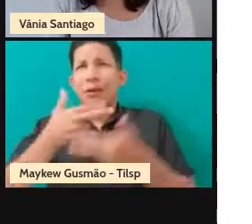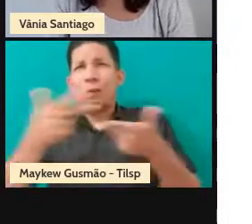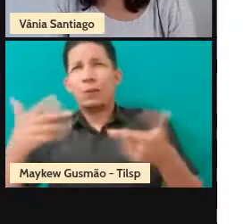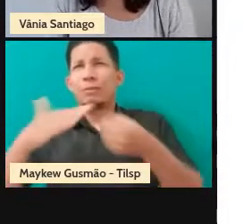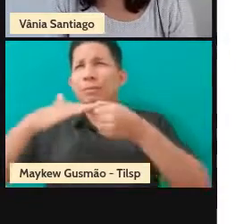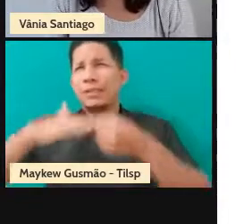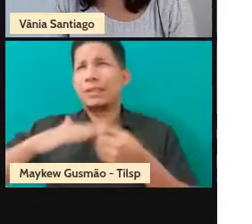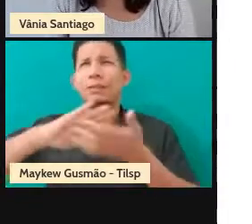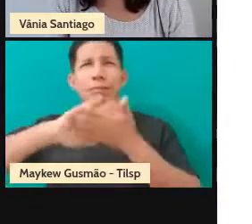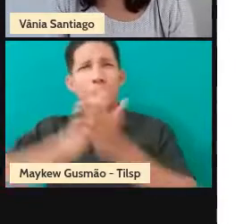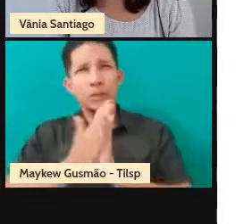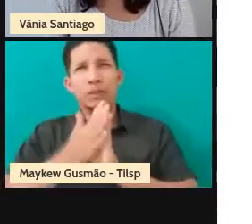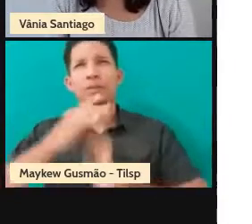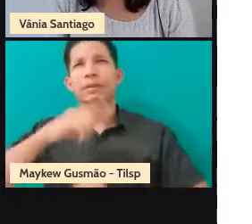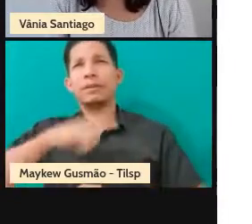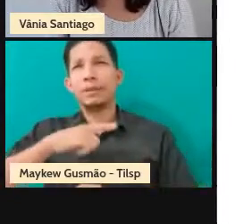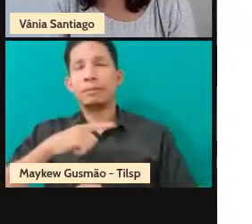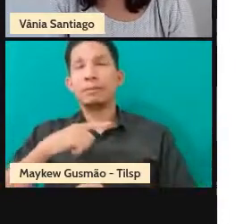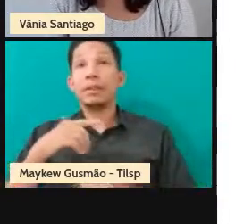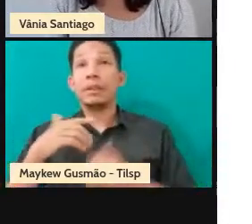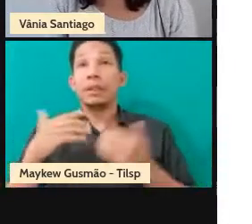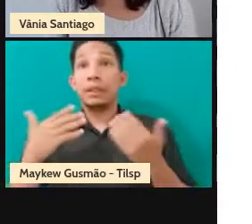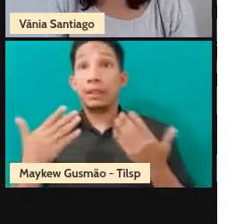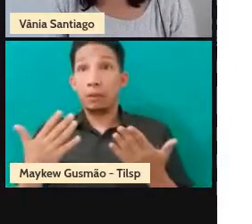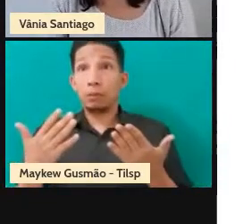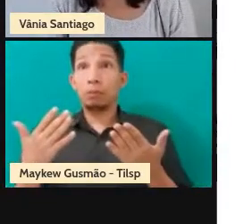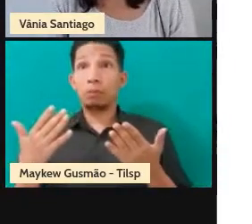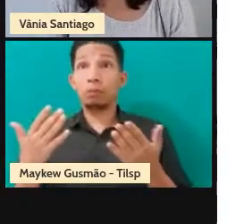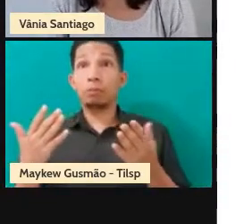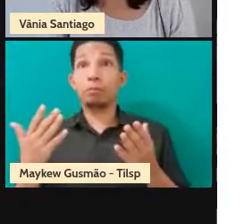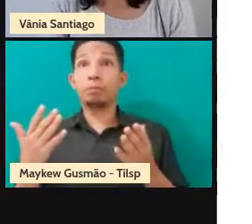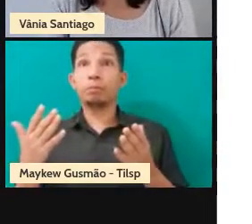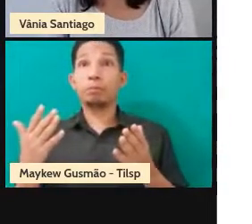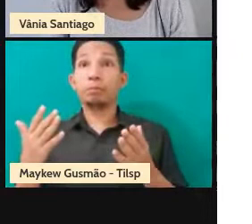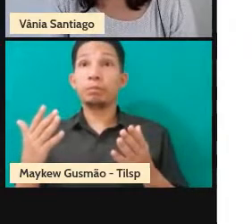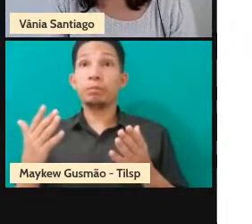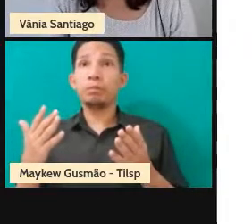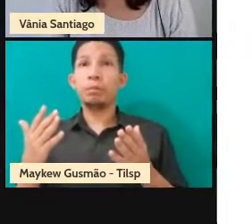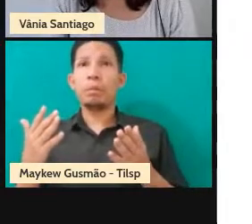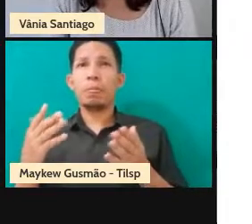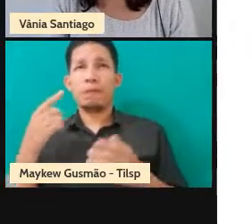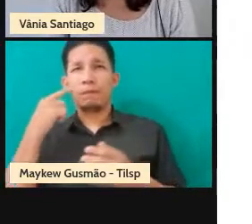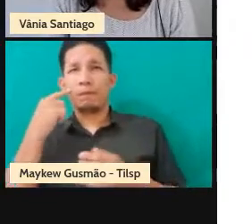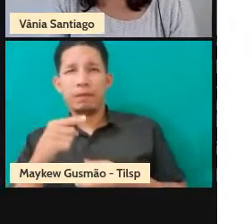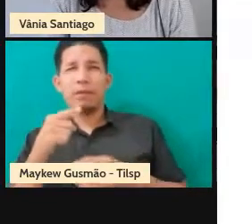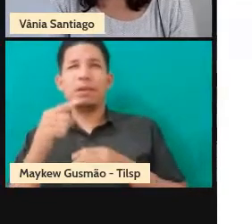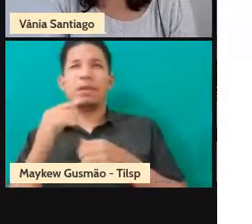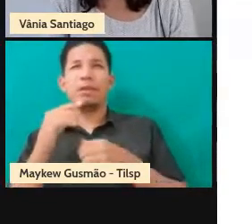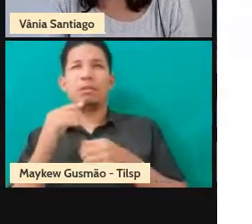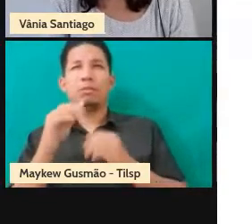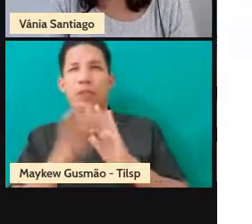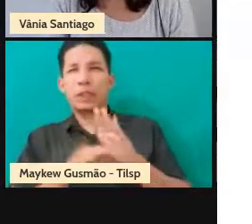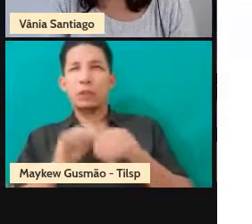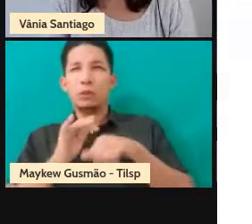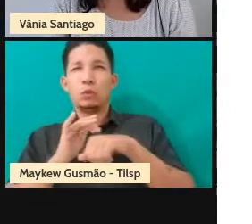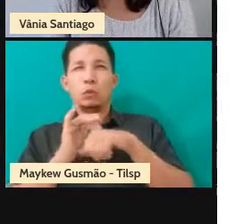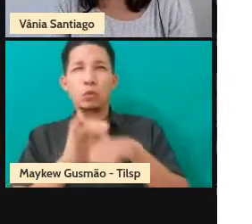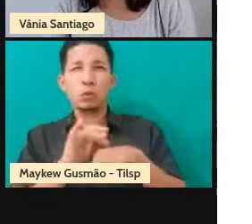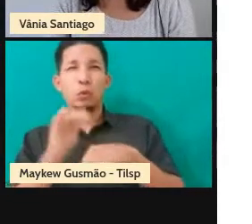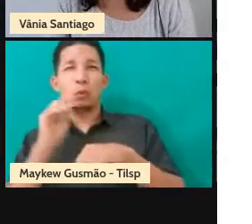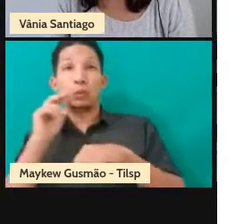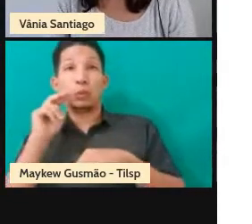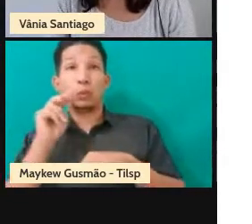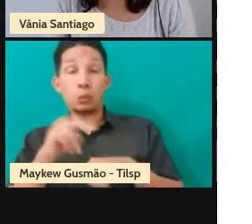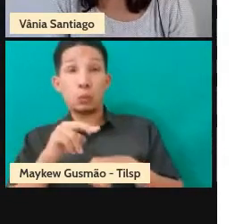preconceito. Então, é só olhando para o texto, para o discurso, porém olhar também para